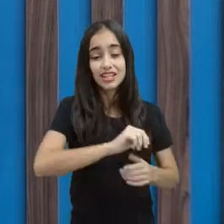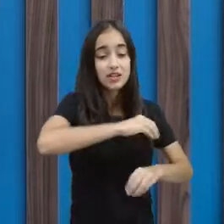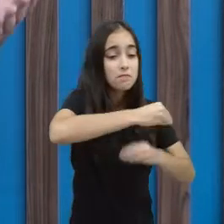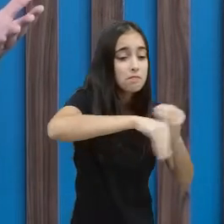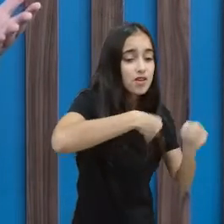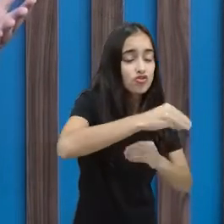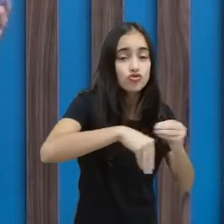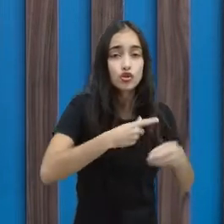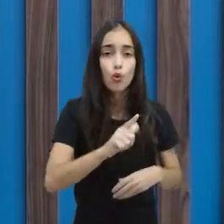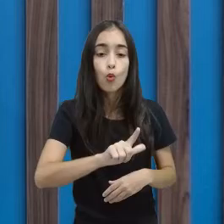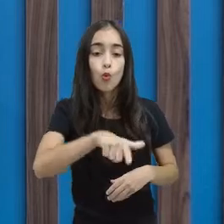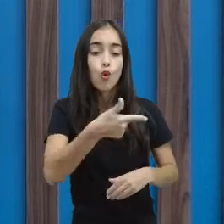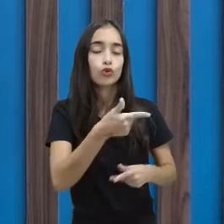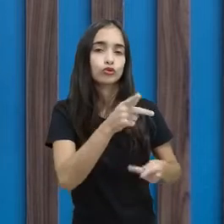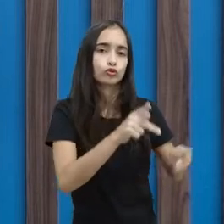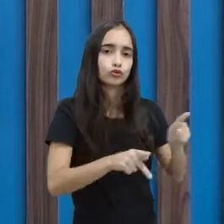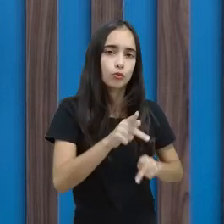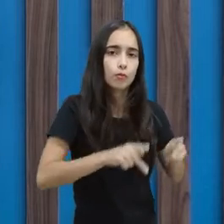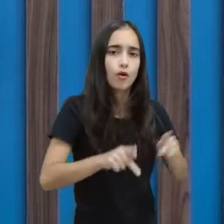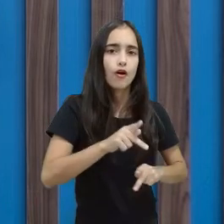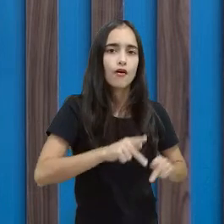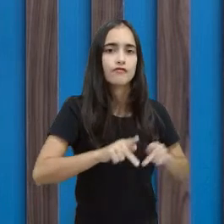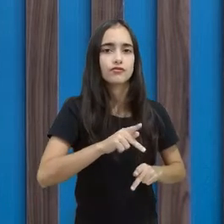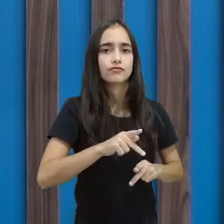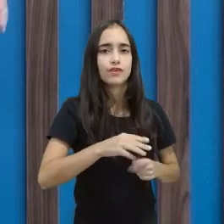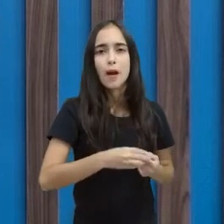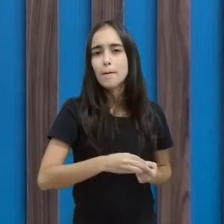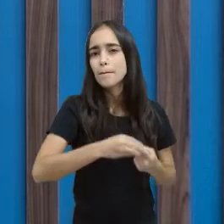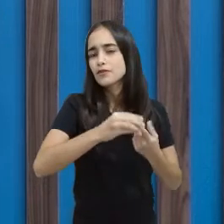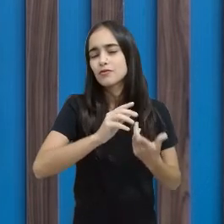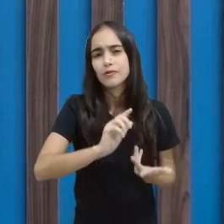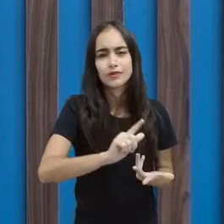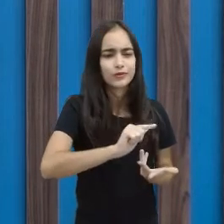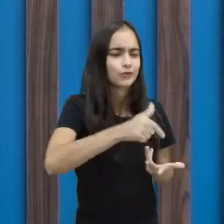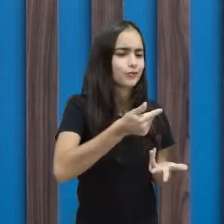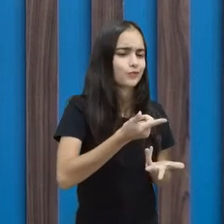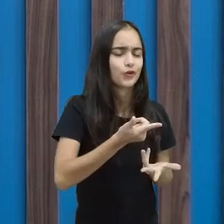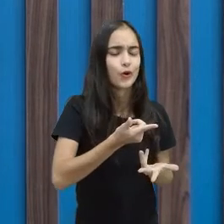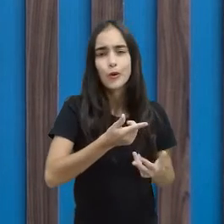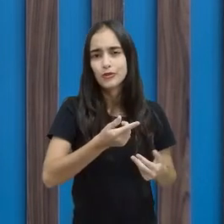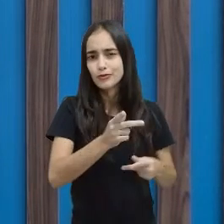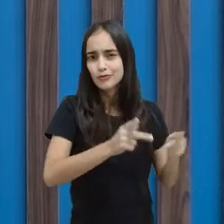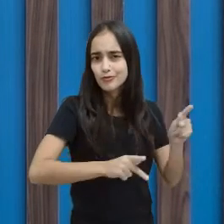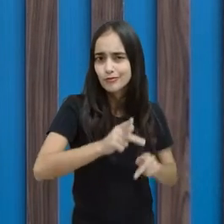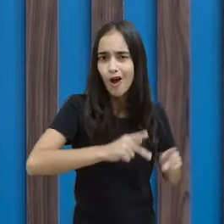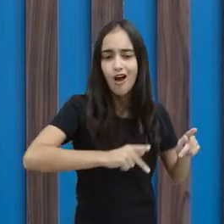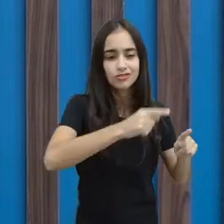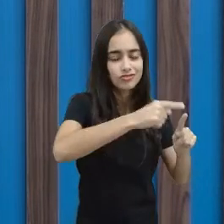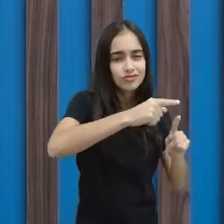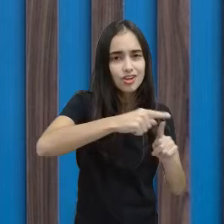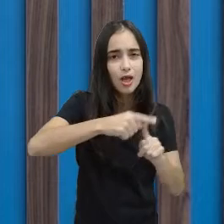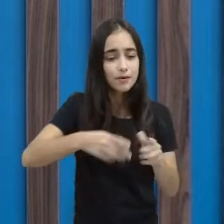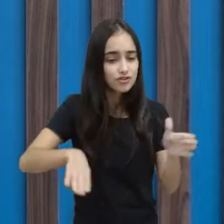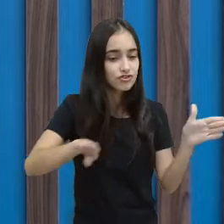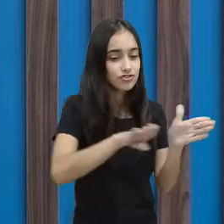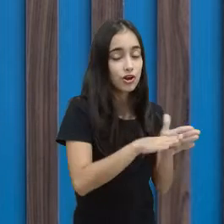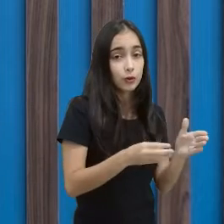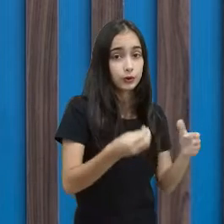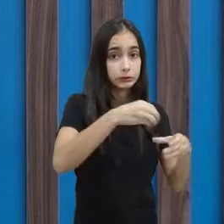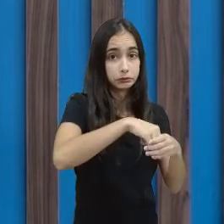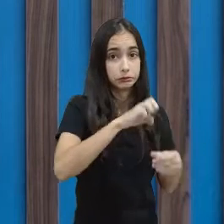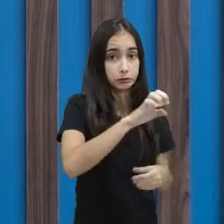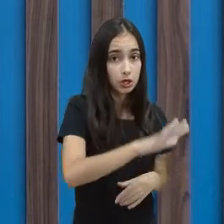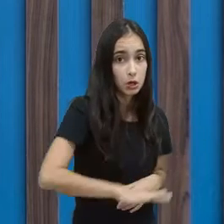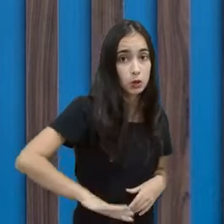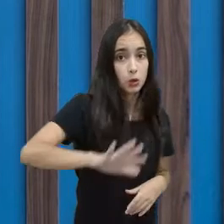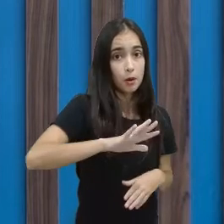outros povos, principalmente com os latinos, né, e outros povos que foram chegando na Europa e se